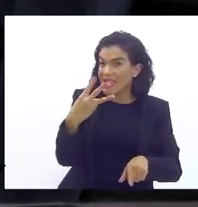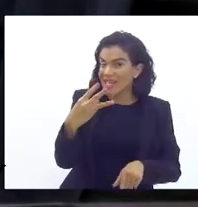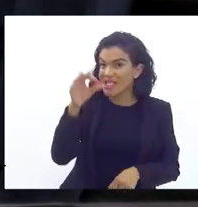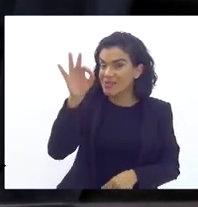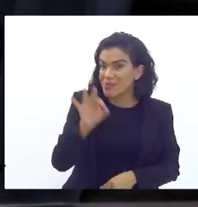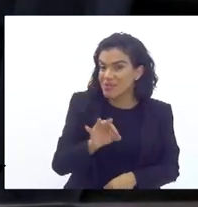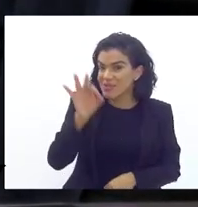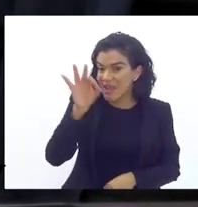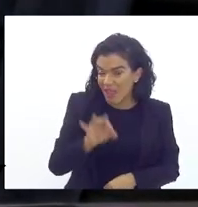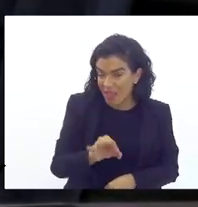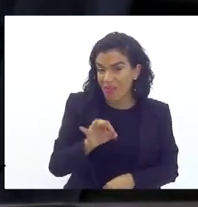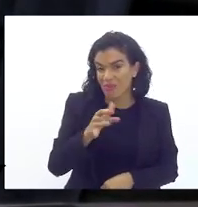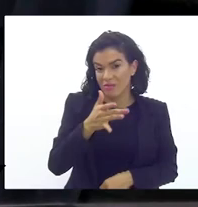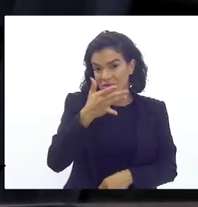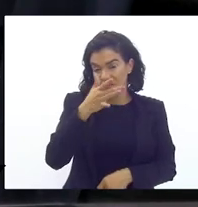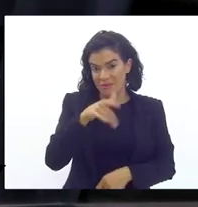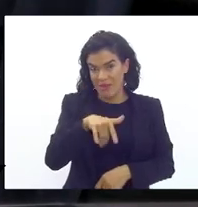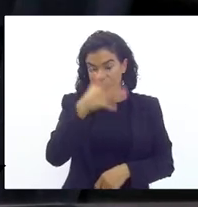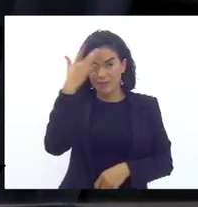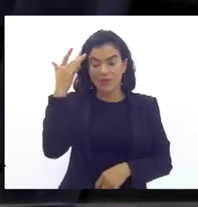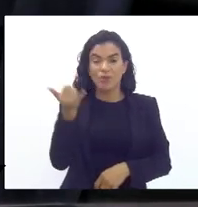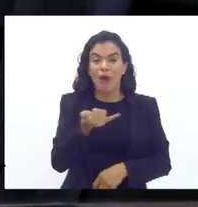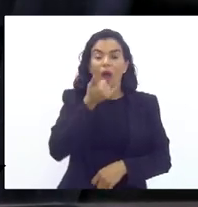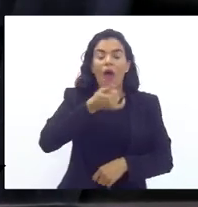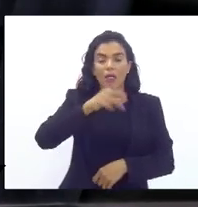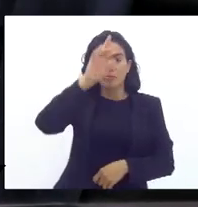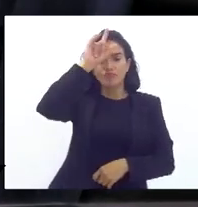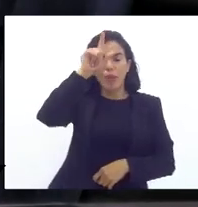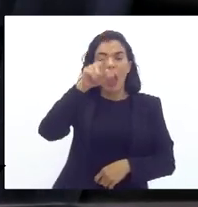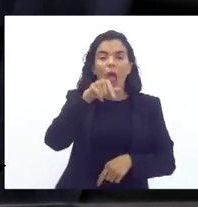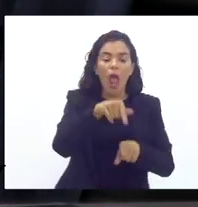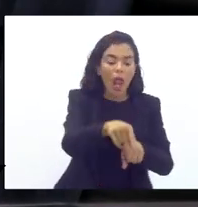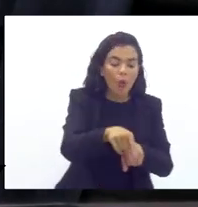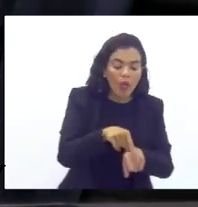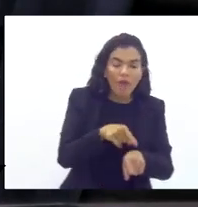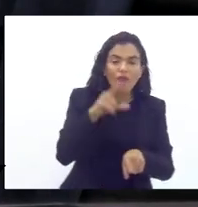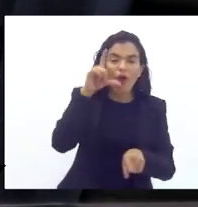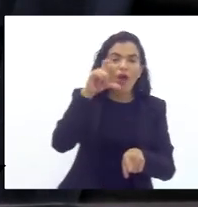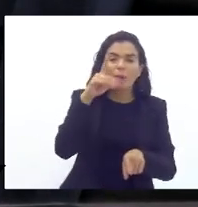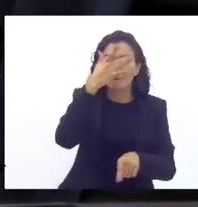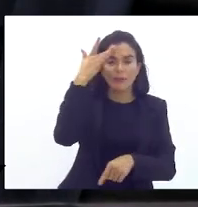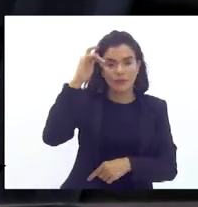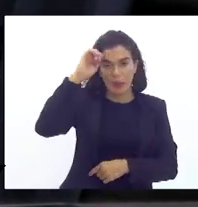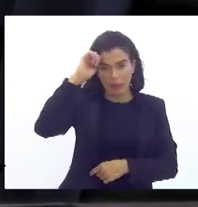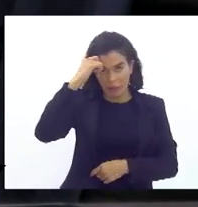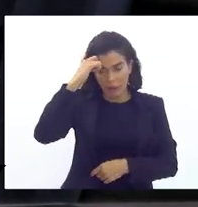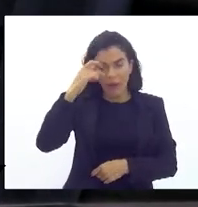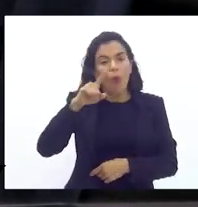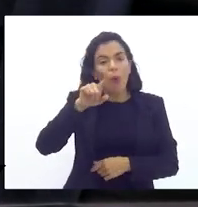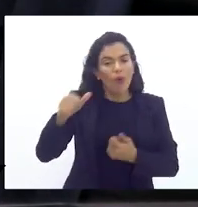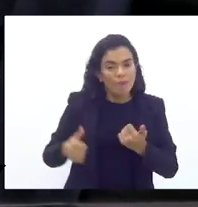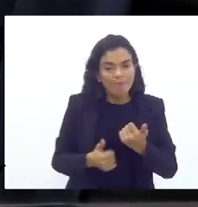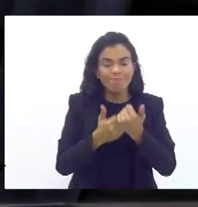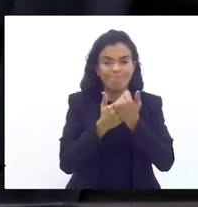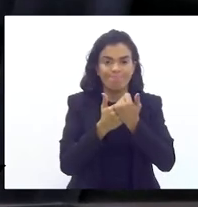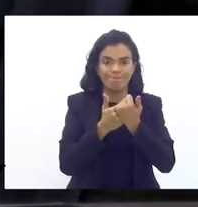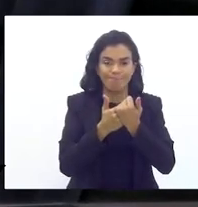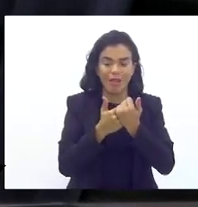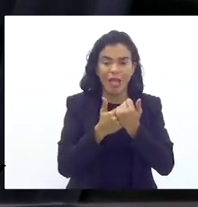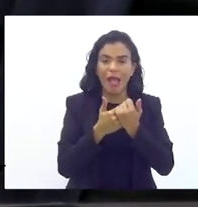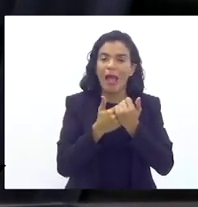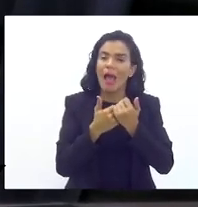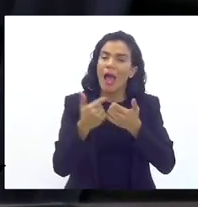83% dos casos equivocados as pessoas eram negras O que reforça as